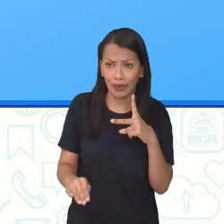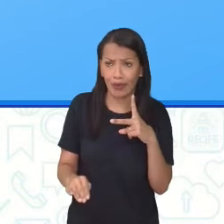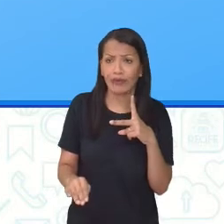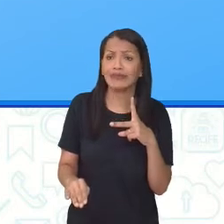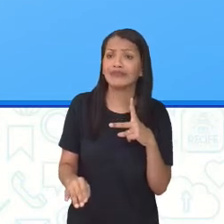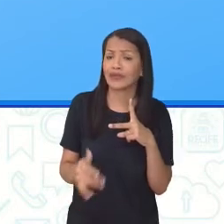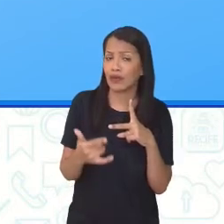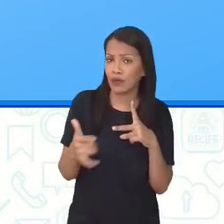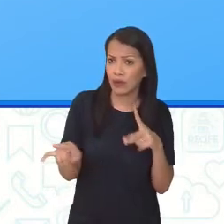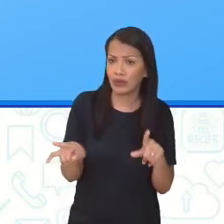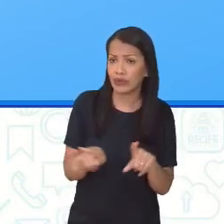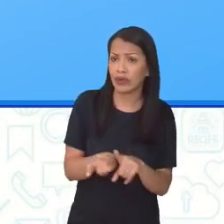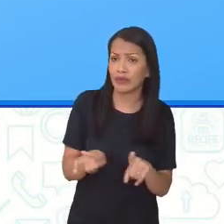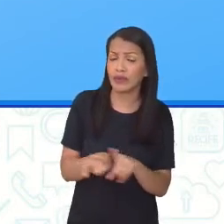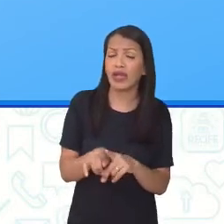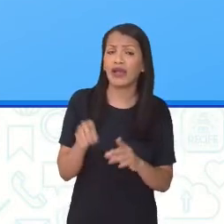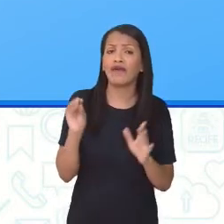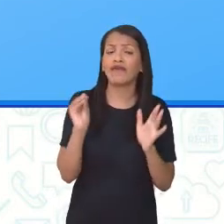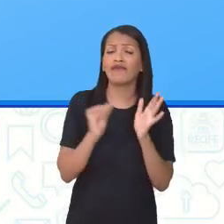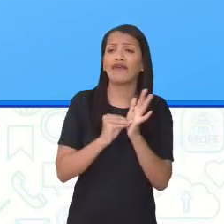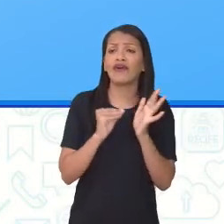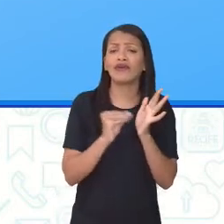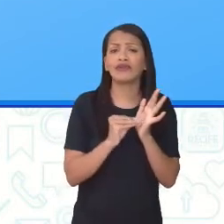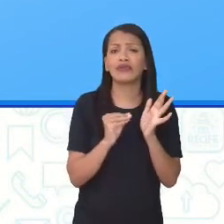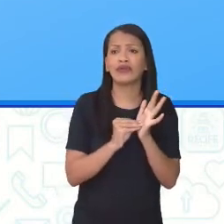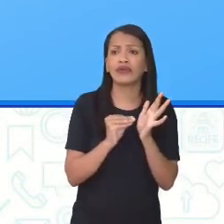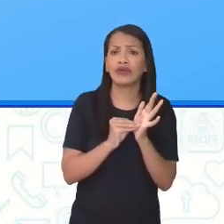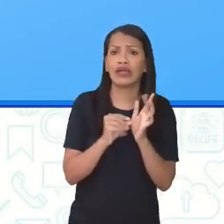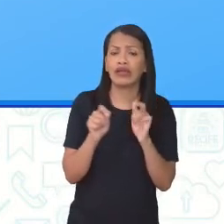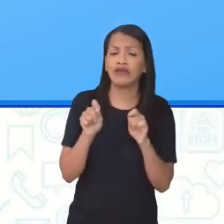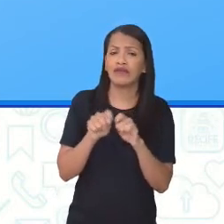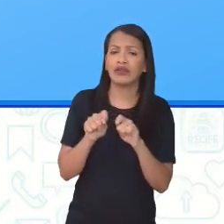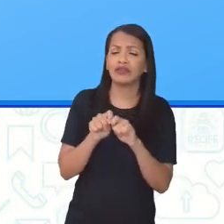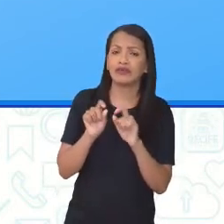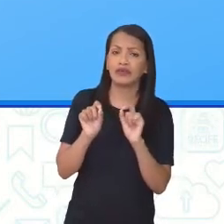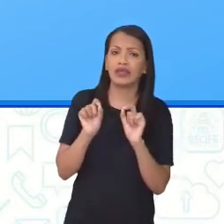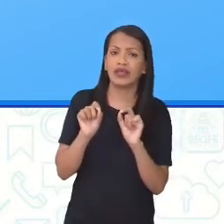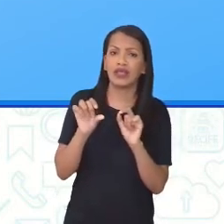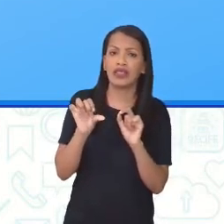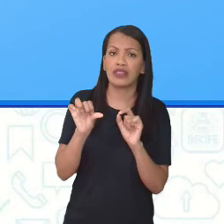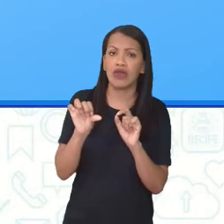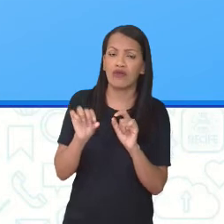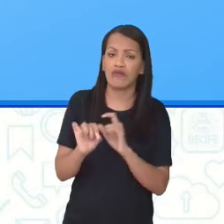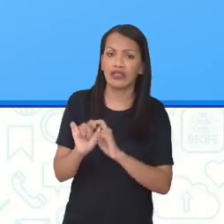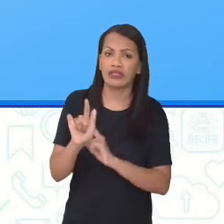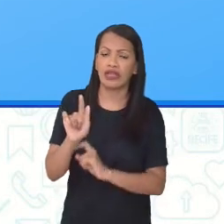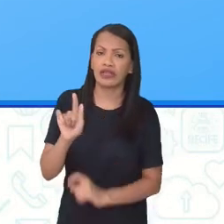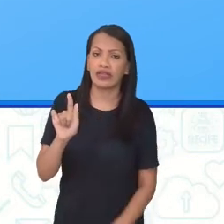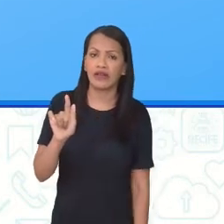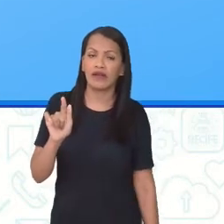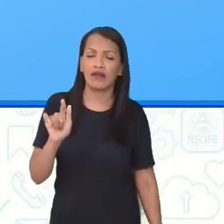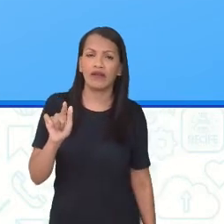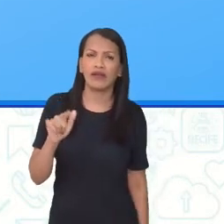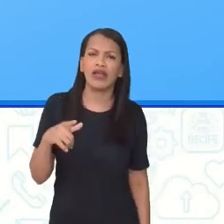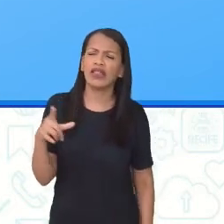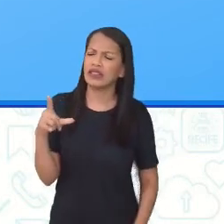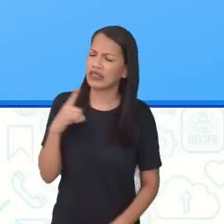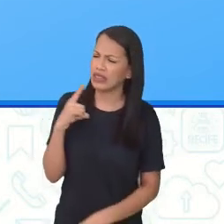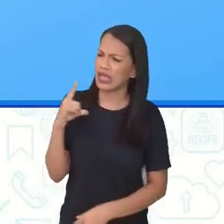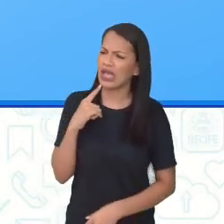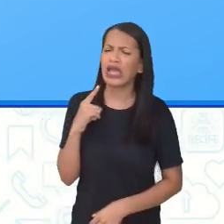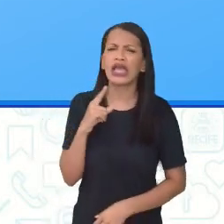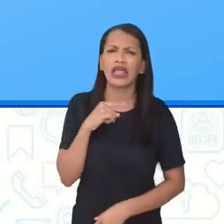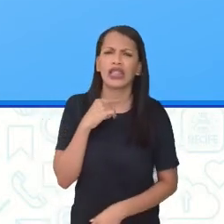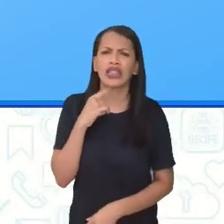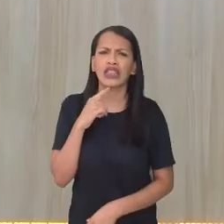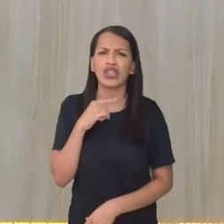também. Veja que falta um pedacinho ali para fazer 90 graus. Alguma dúvida da turma, Marta?